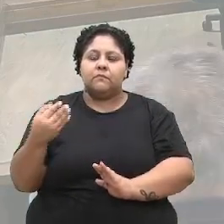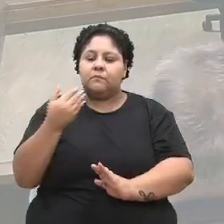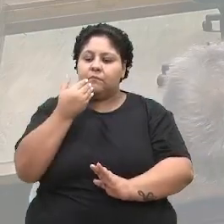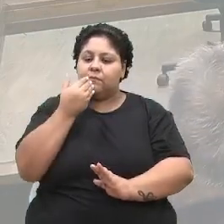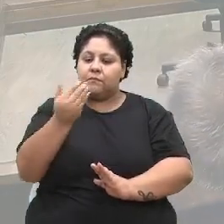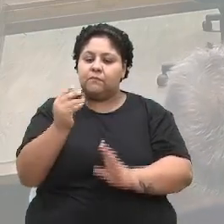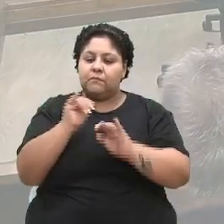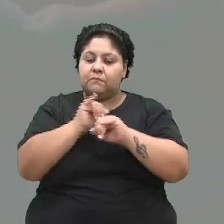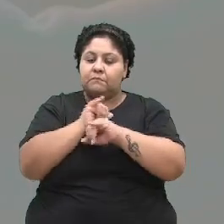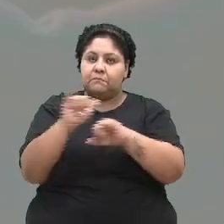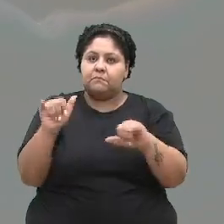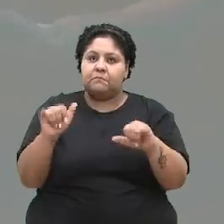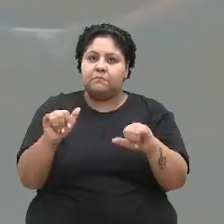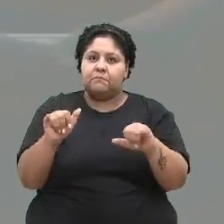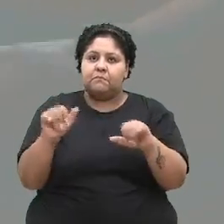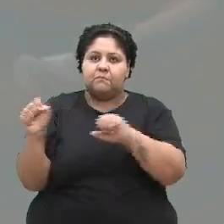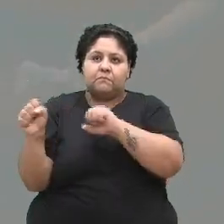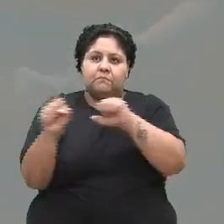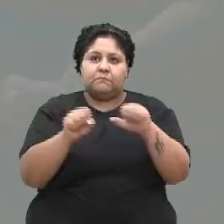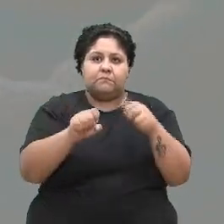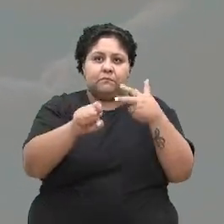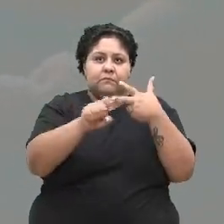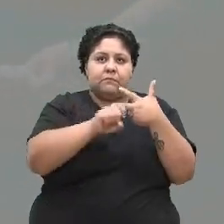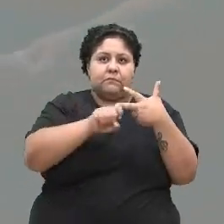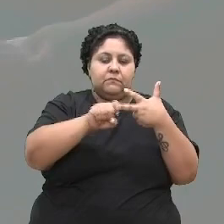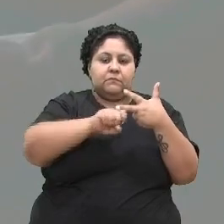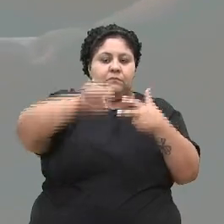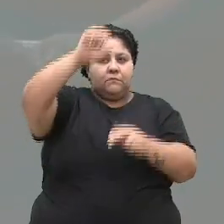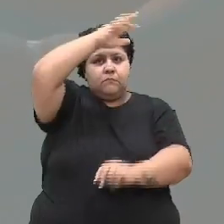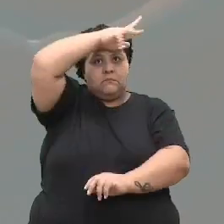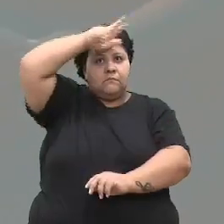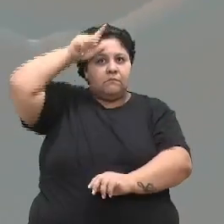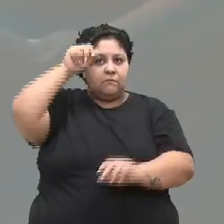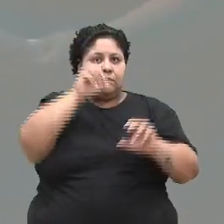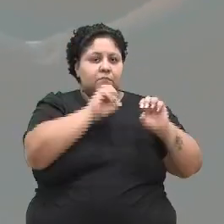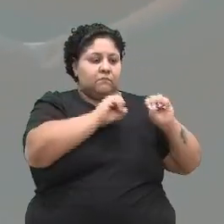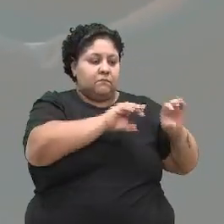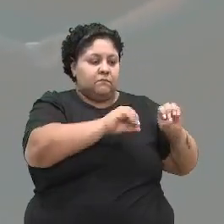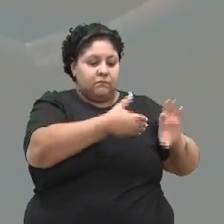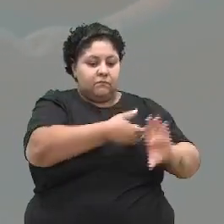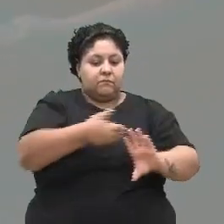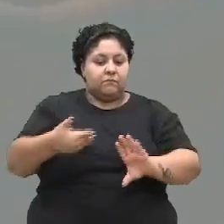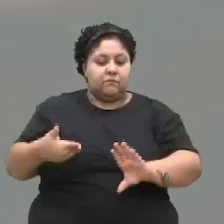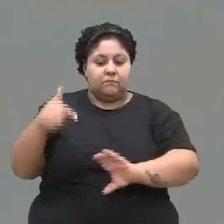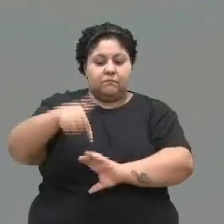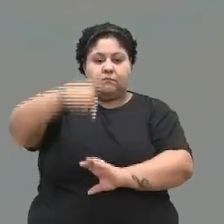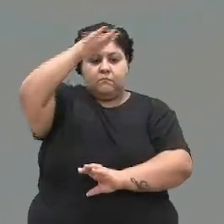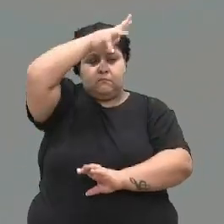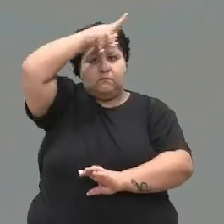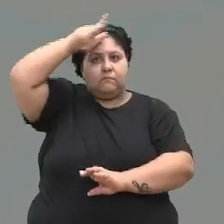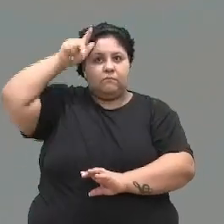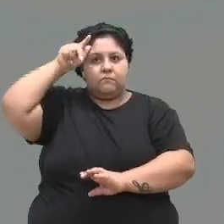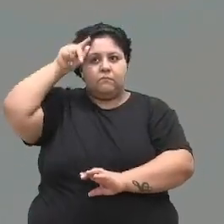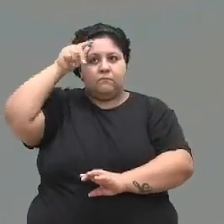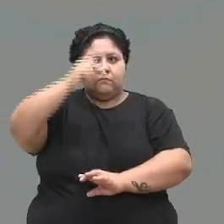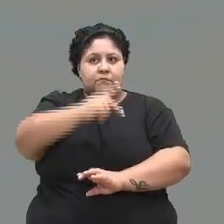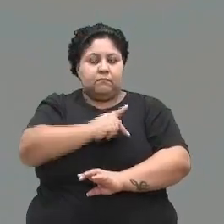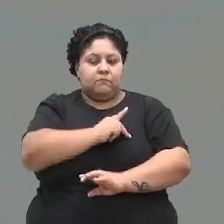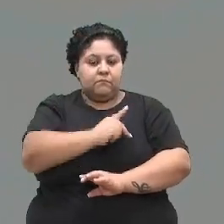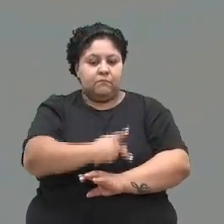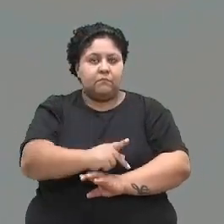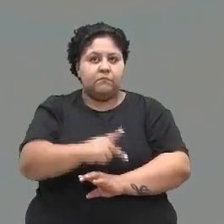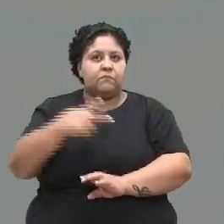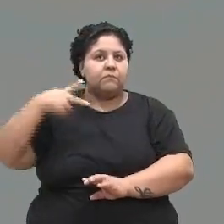solicita informações ao Poder Executivo Municipal sobre a educação pública no município. Senhora presidenta,